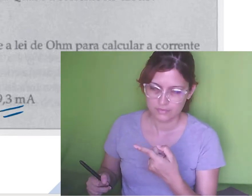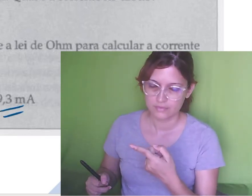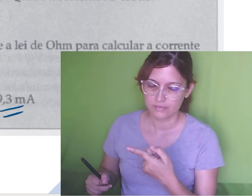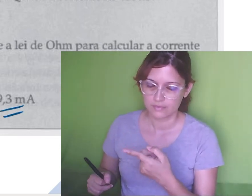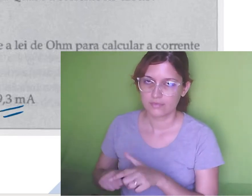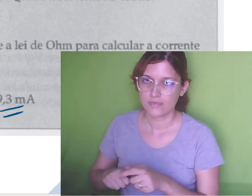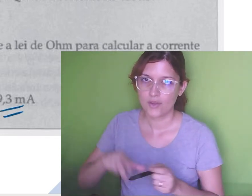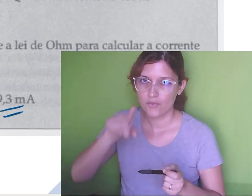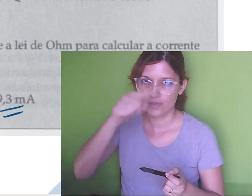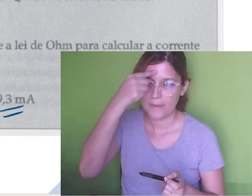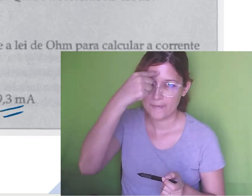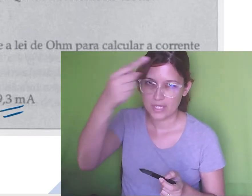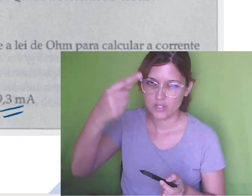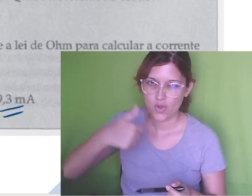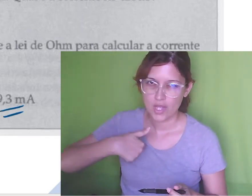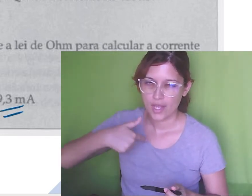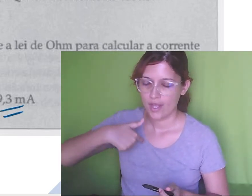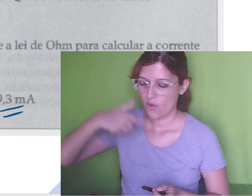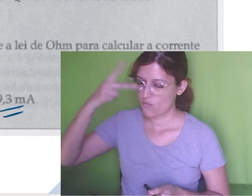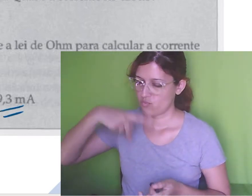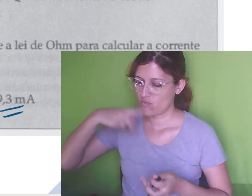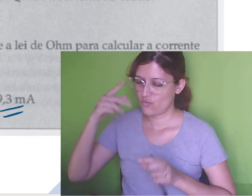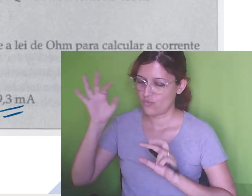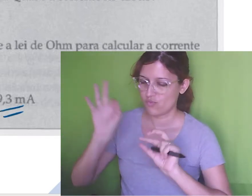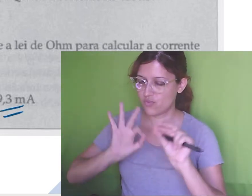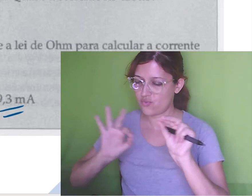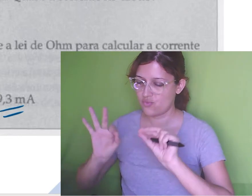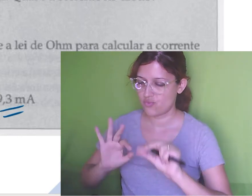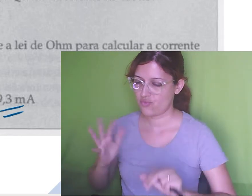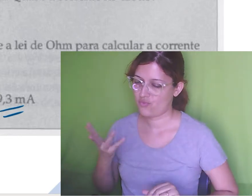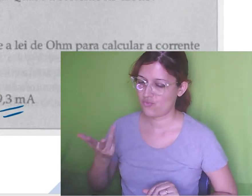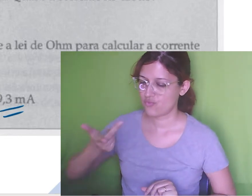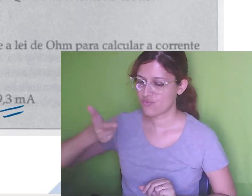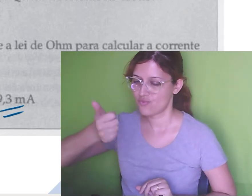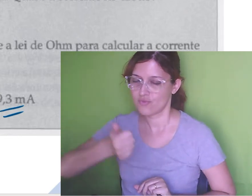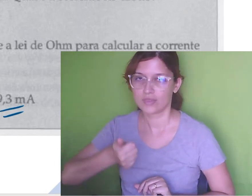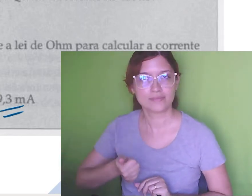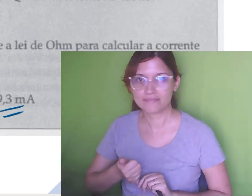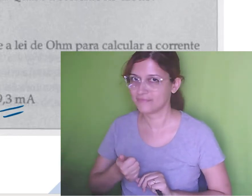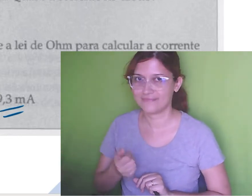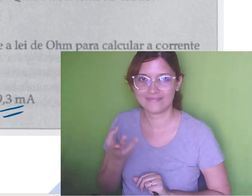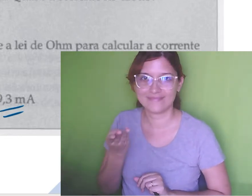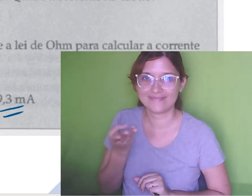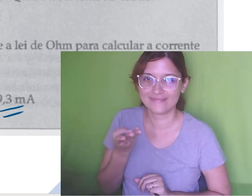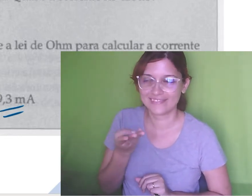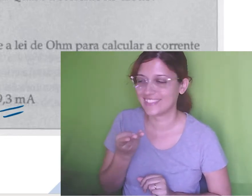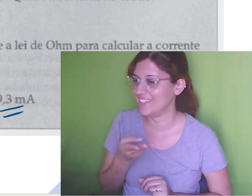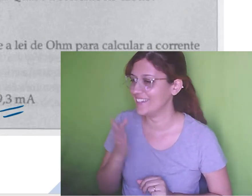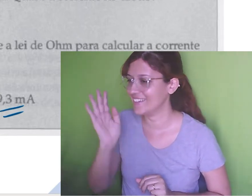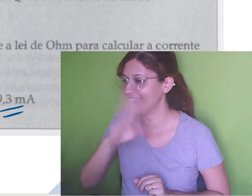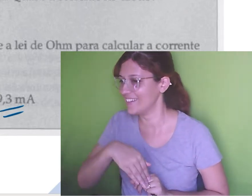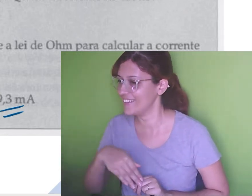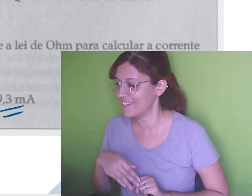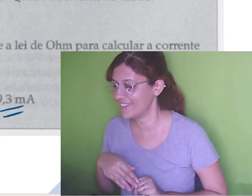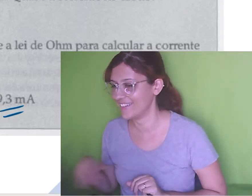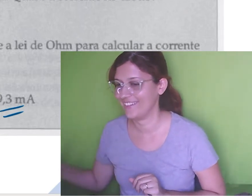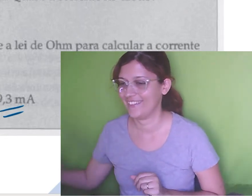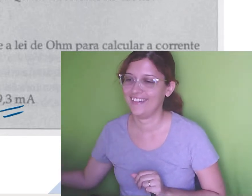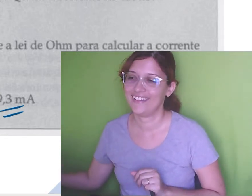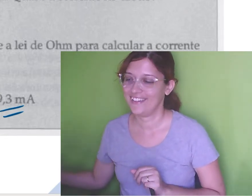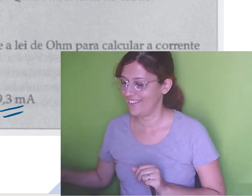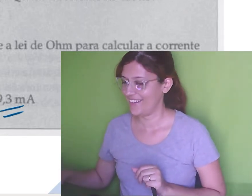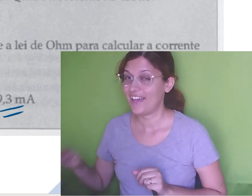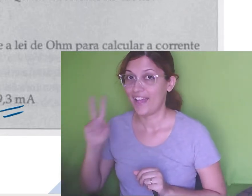Tá vendo? Você pensou que eu sozinha tinha feito os cálculos? Que nada, eu tô aí colando.